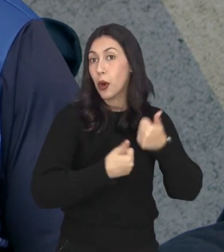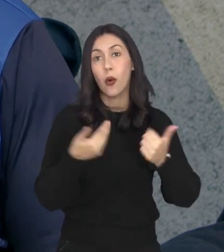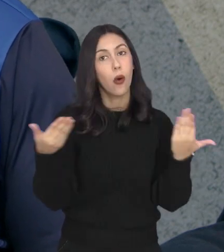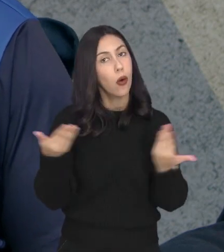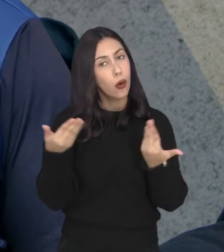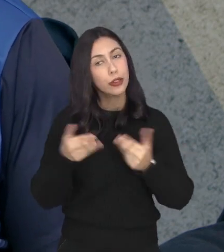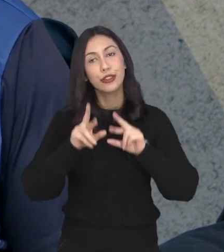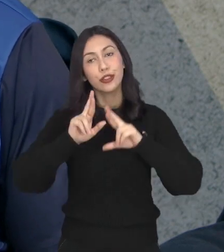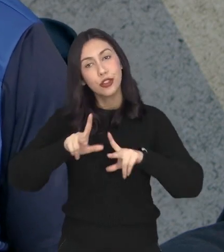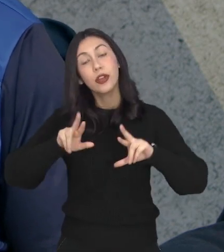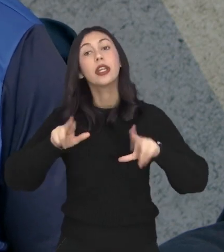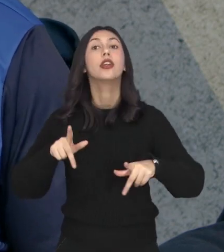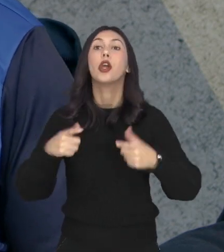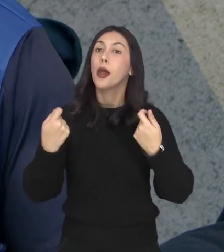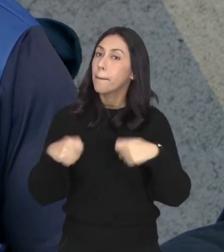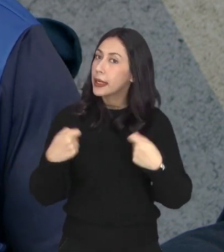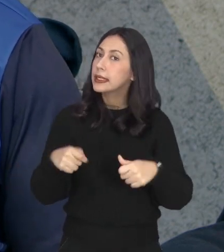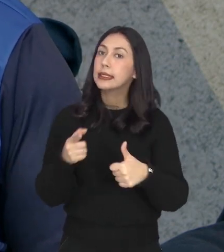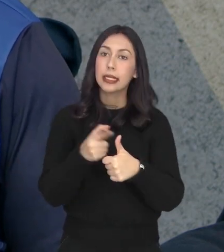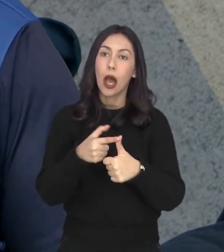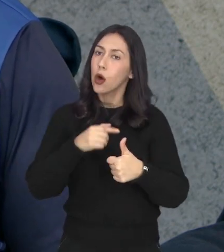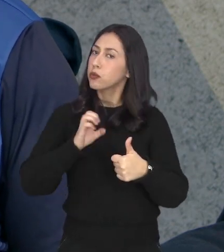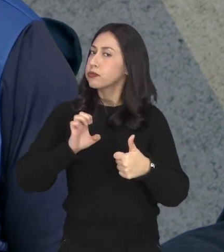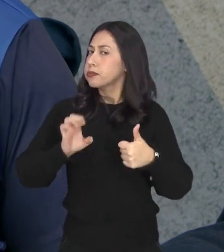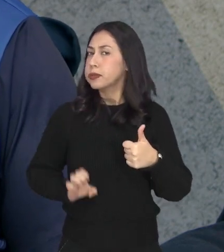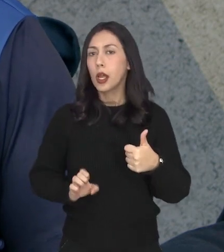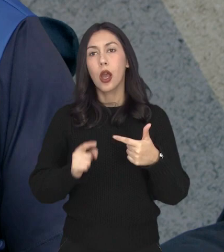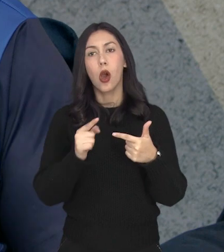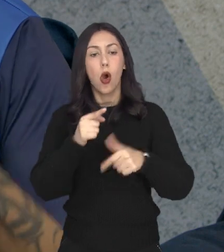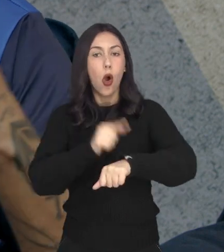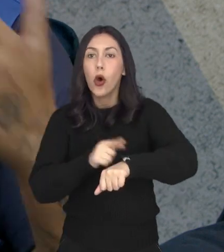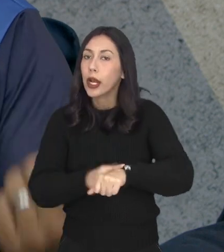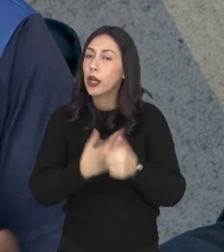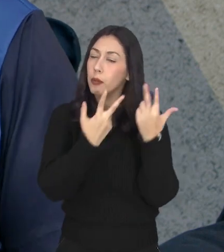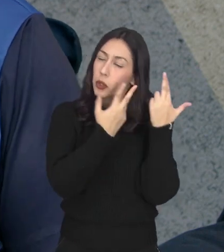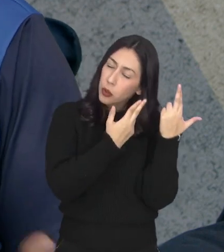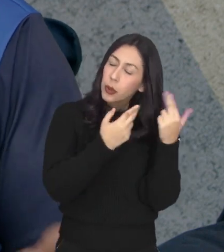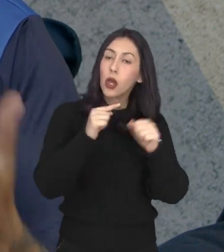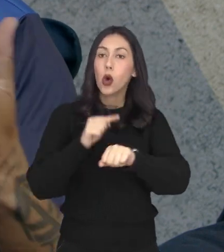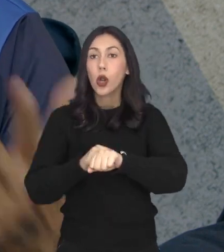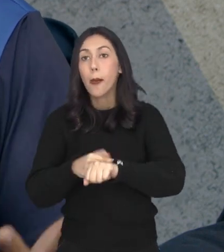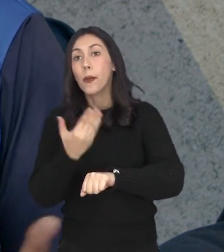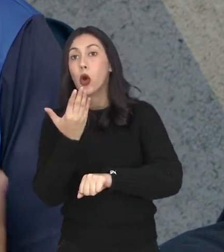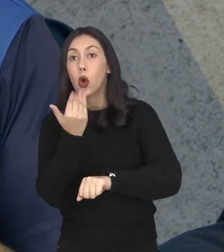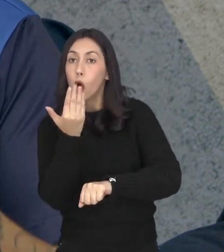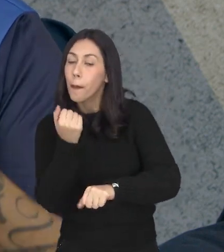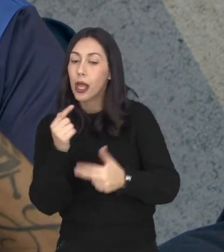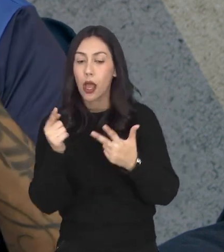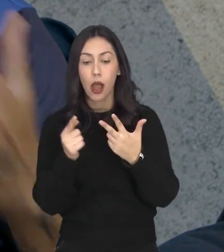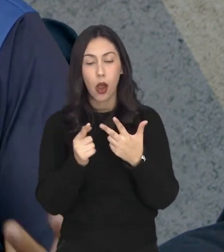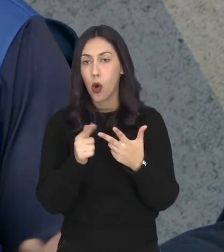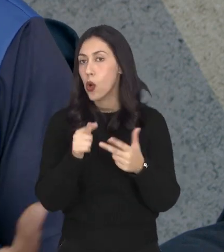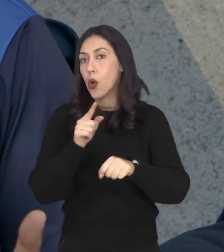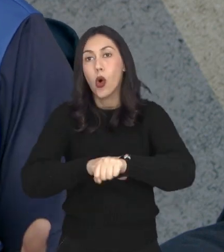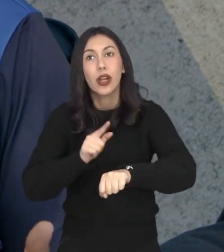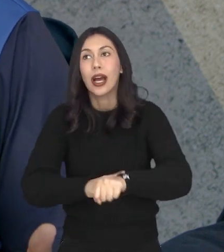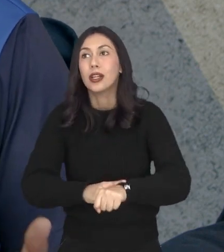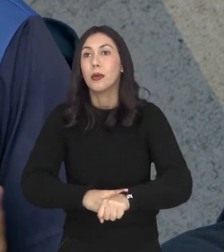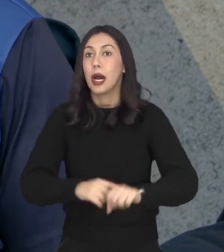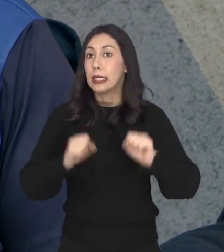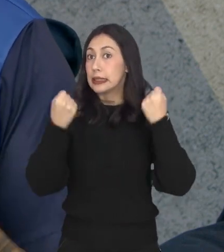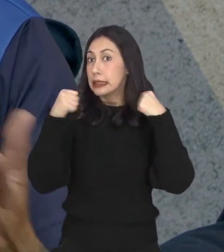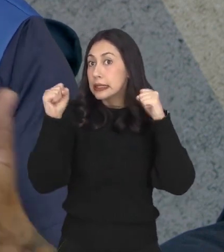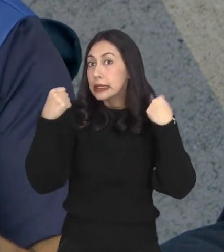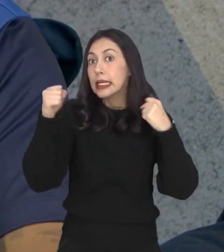hoje não é mais. Hoje já não mais. Hoje, infelizmente, tem que ter a disciplina, horários para dormir, horário para comer, horários para